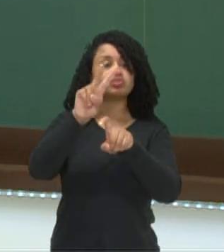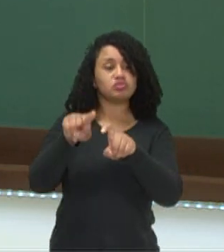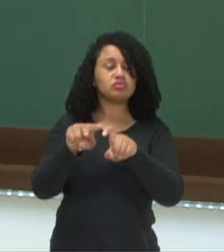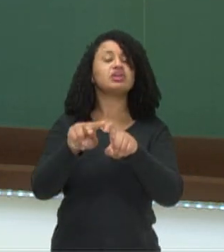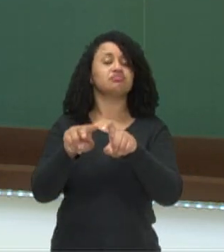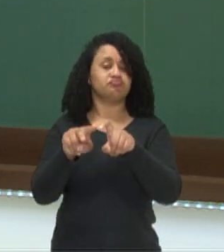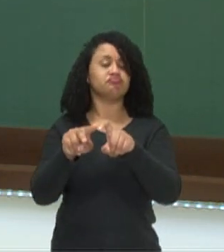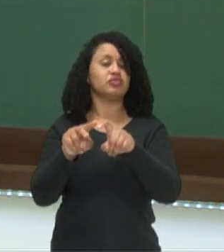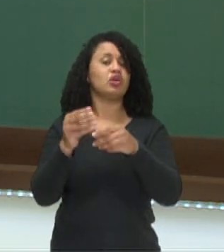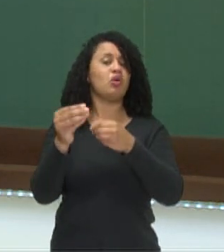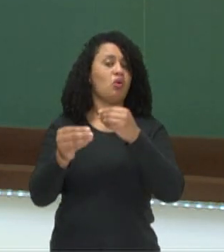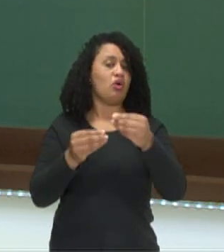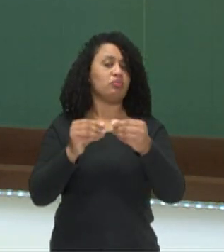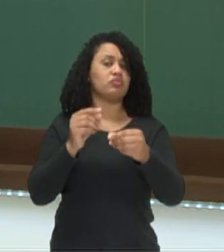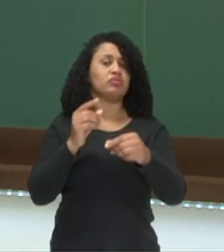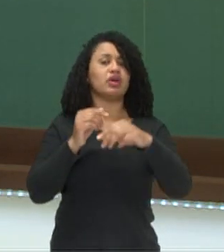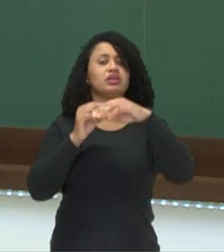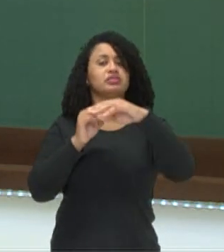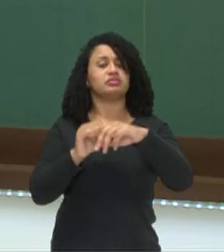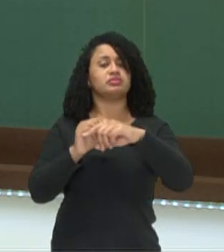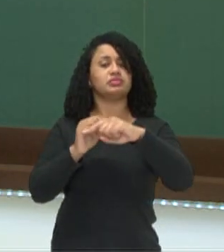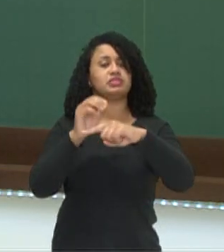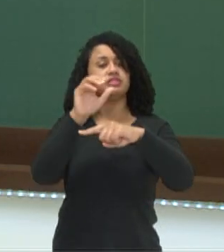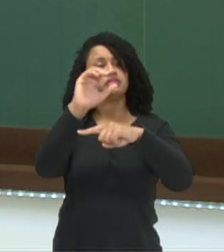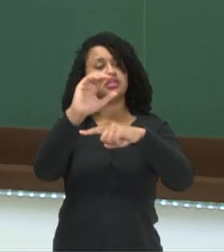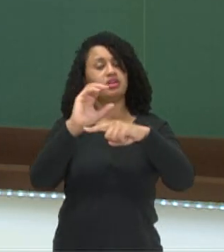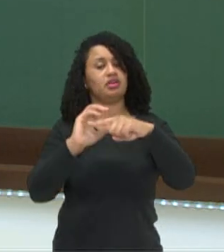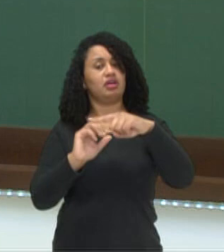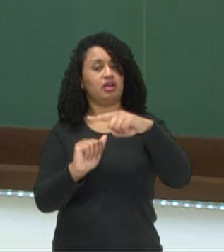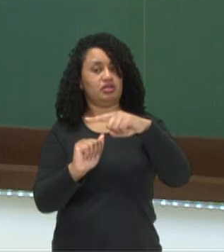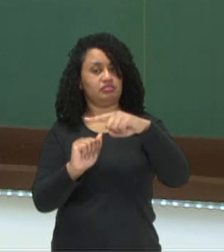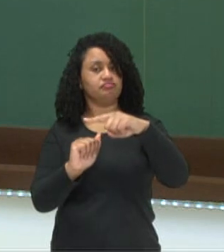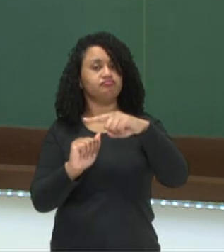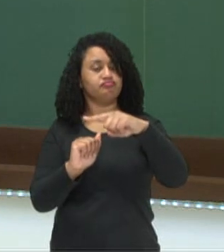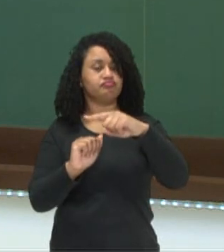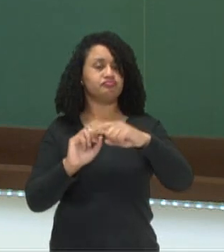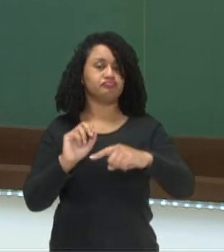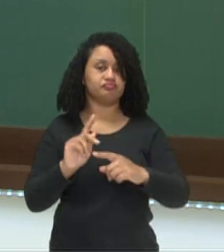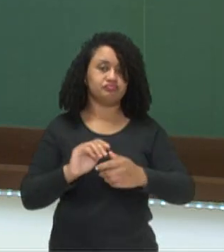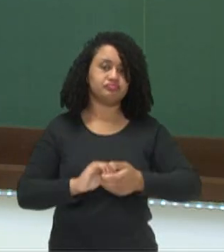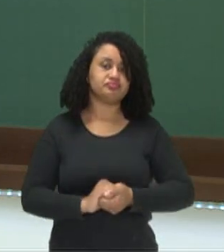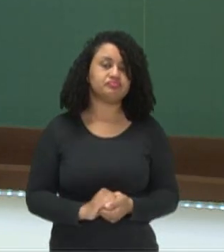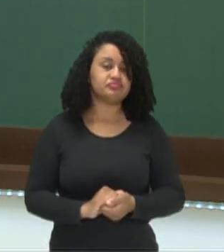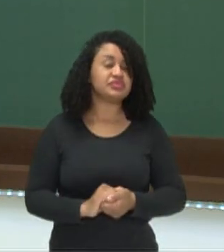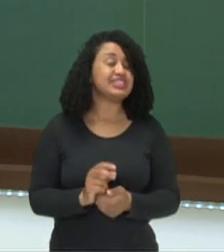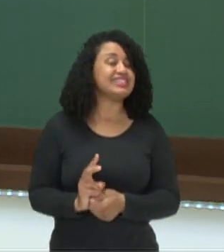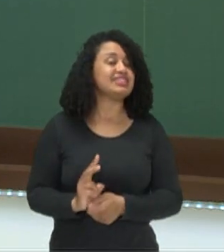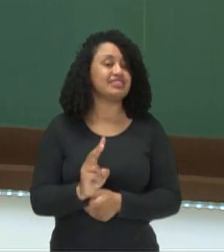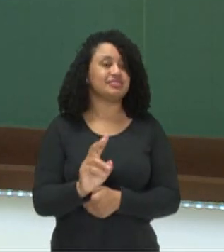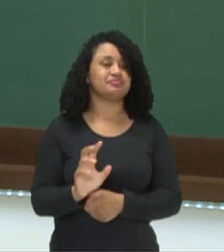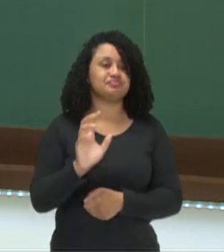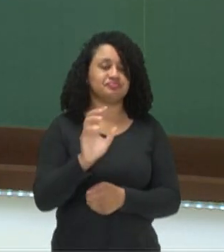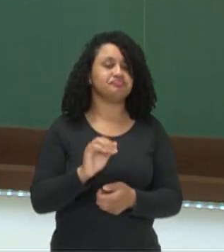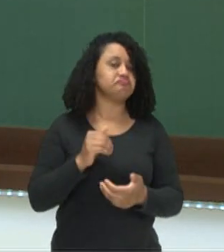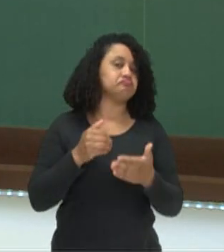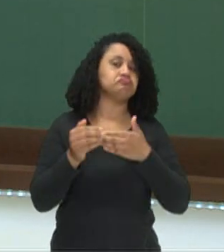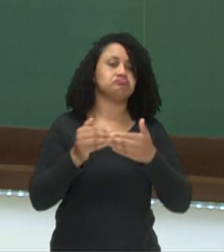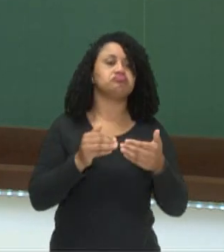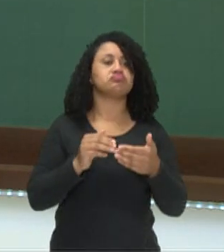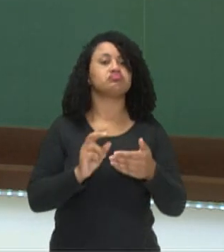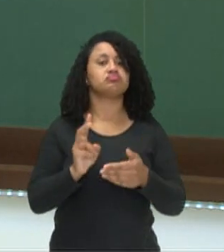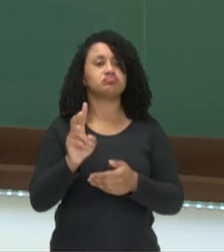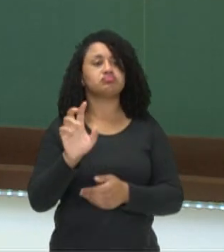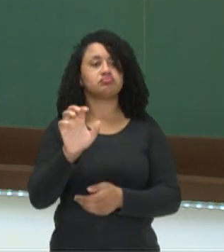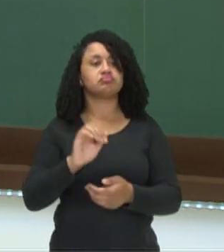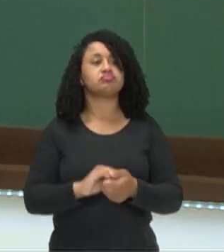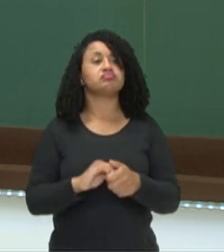tem que dar o coeficiente c dividido pelo coeficiente a. sempre, ok? Independente. Então,